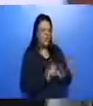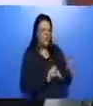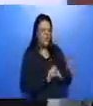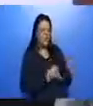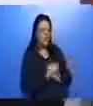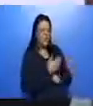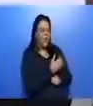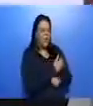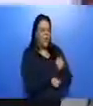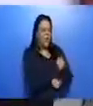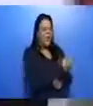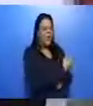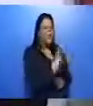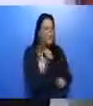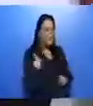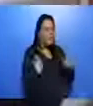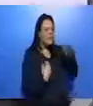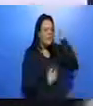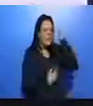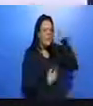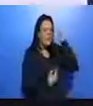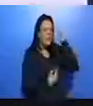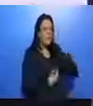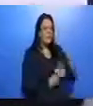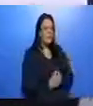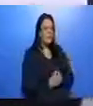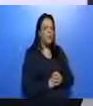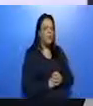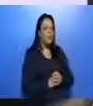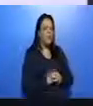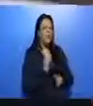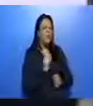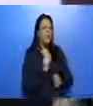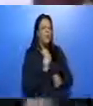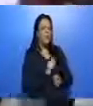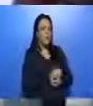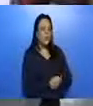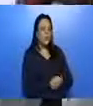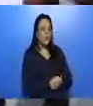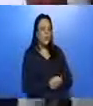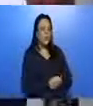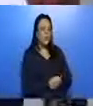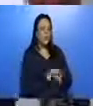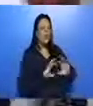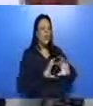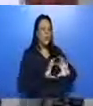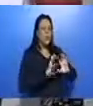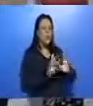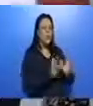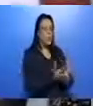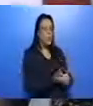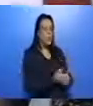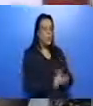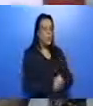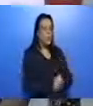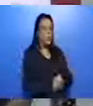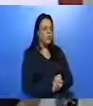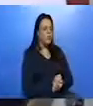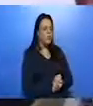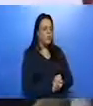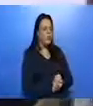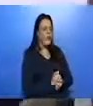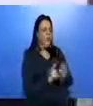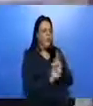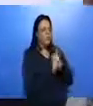Quem sabemos? Ah, descobri o meu sujeito. Todos. Bom, se eu descobrir,